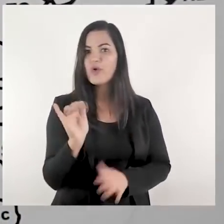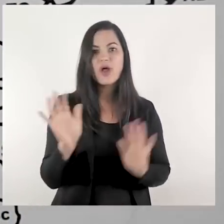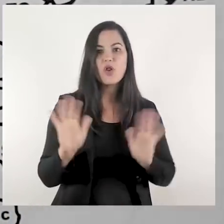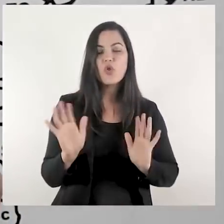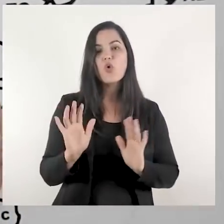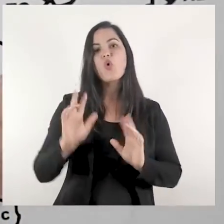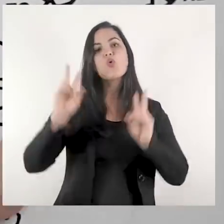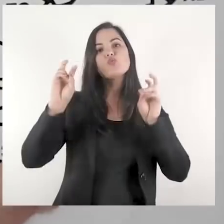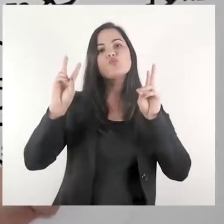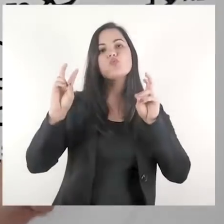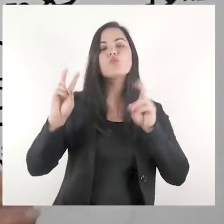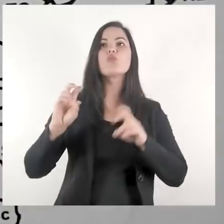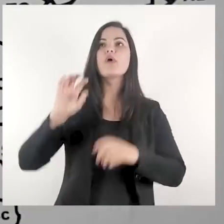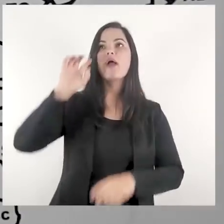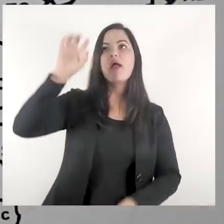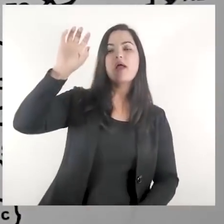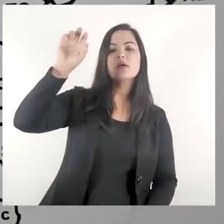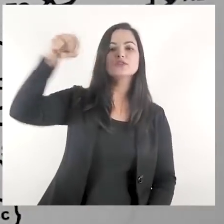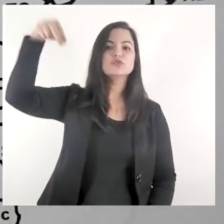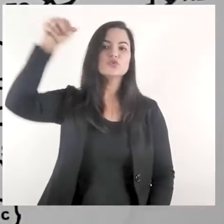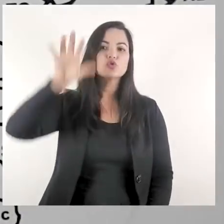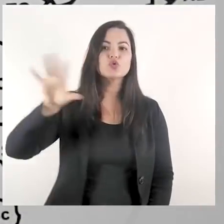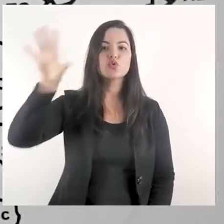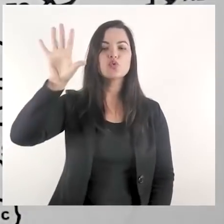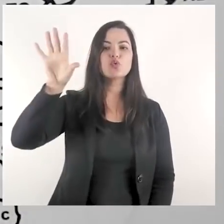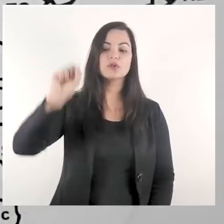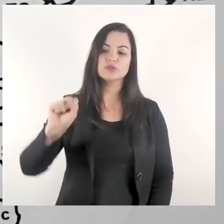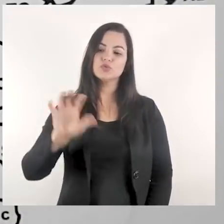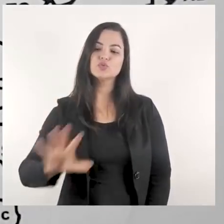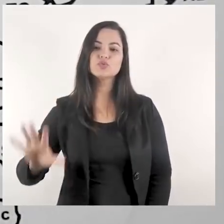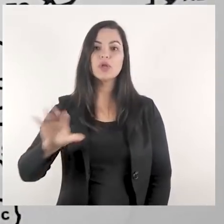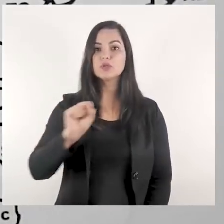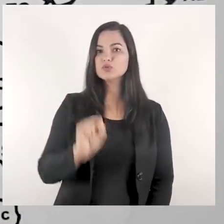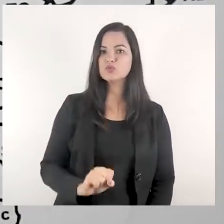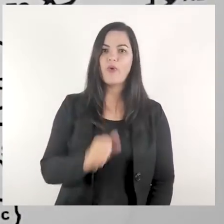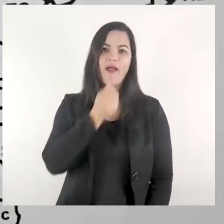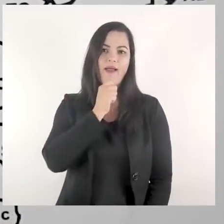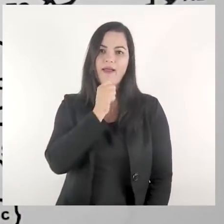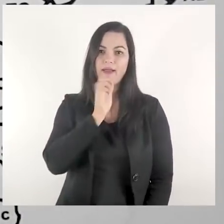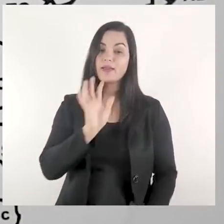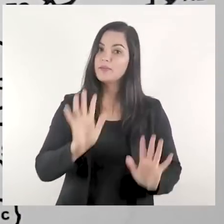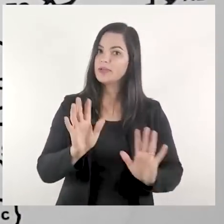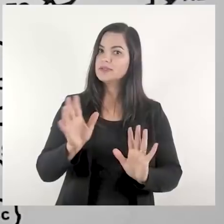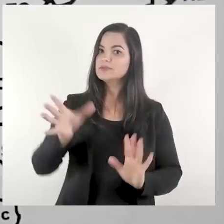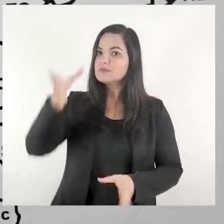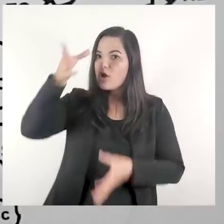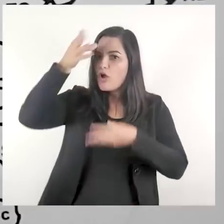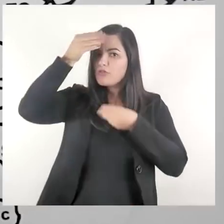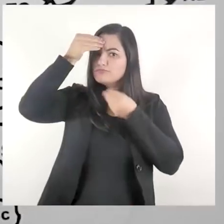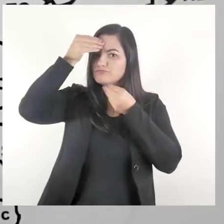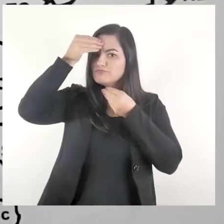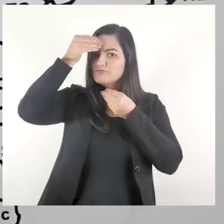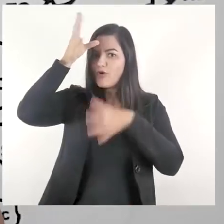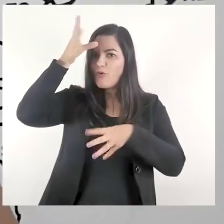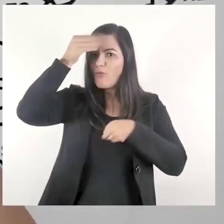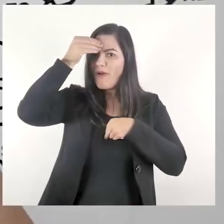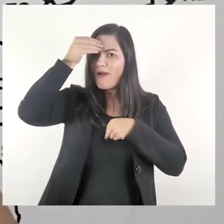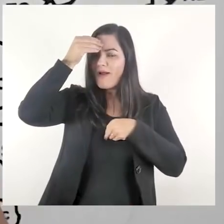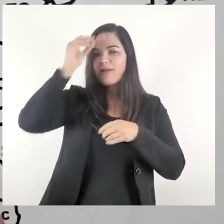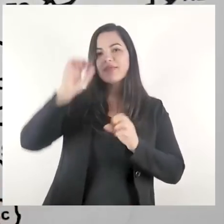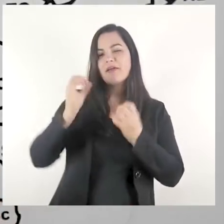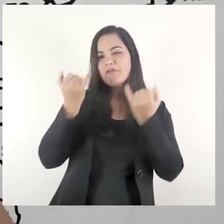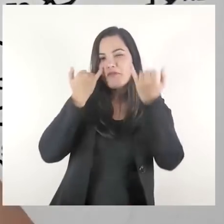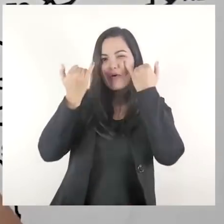região Nordeste, da região Sudeste e da região Sul. Mas já guardem essas informações